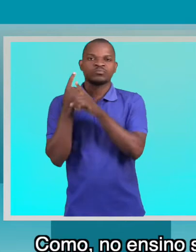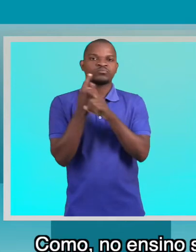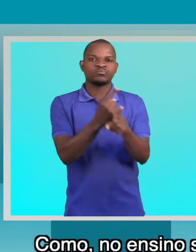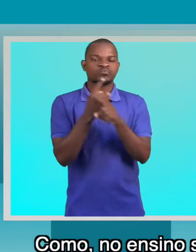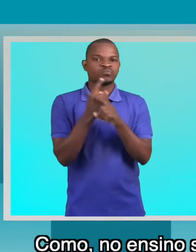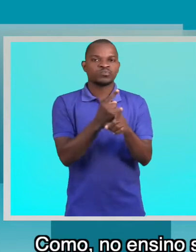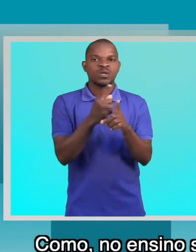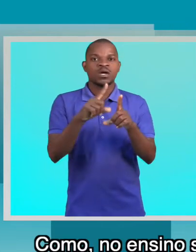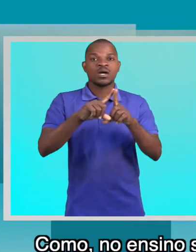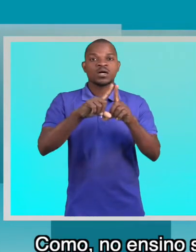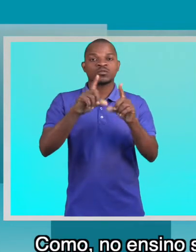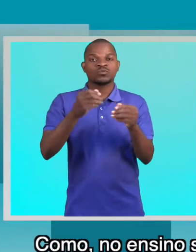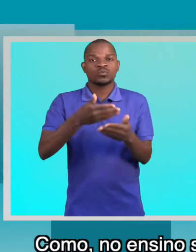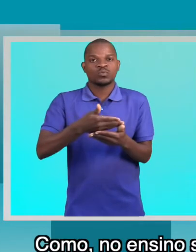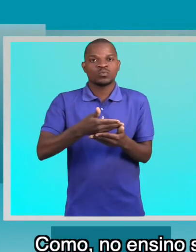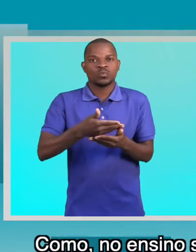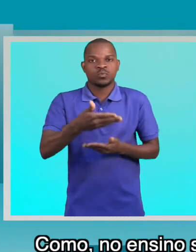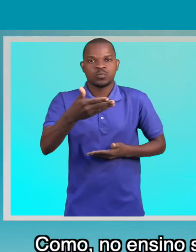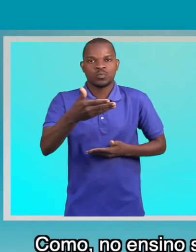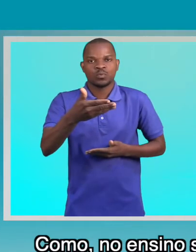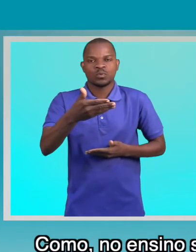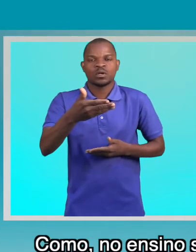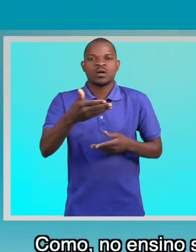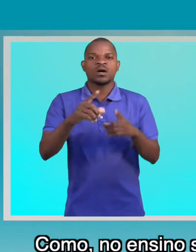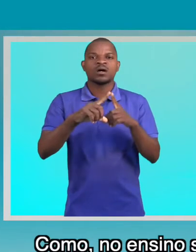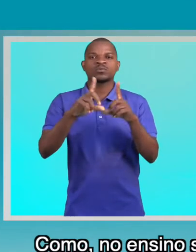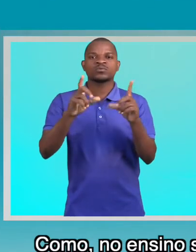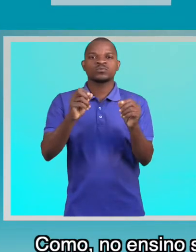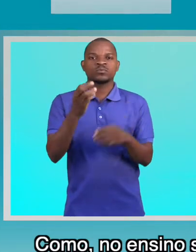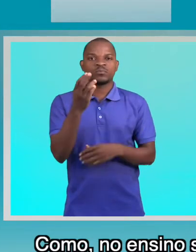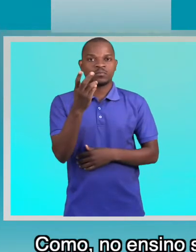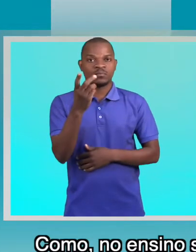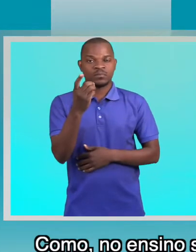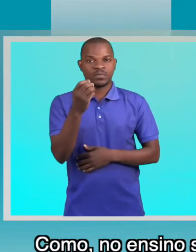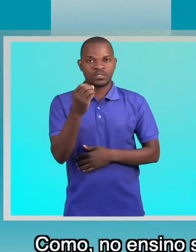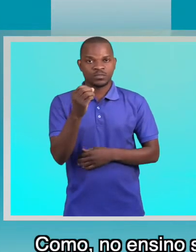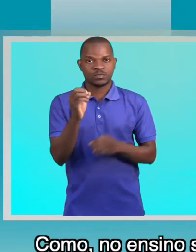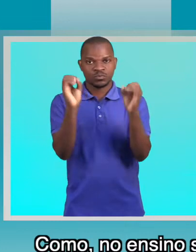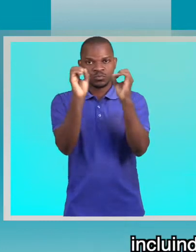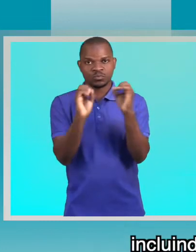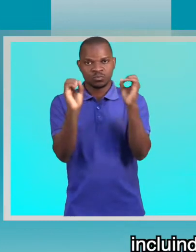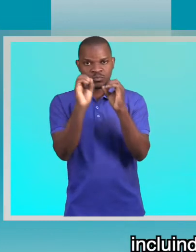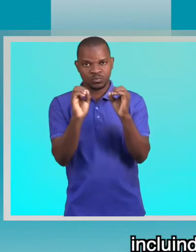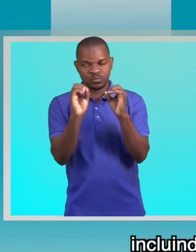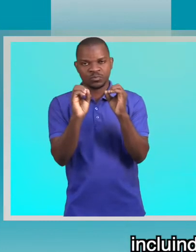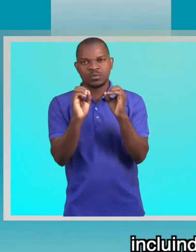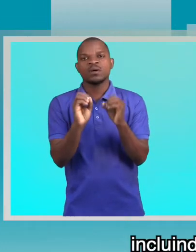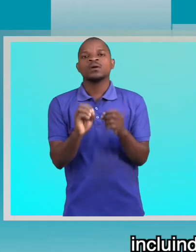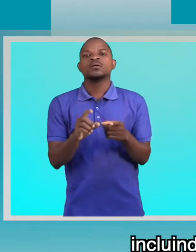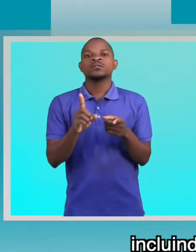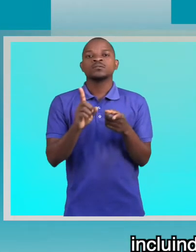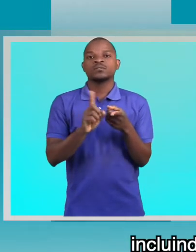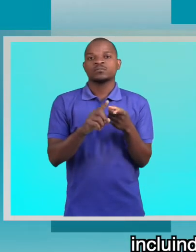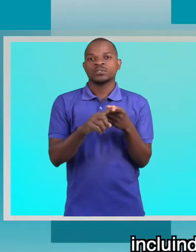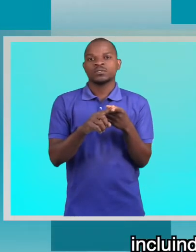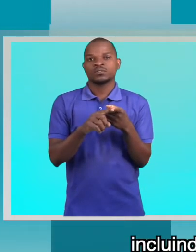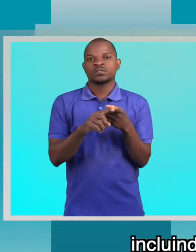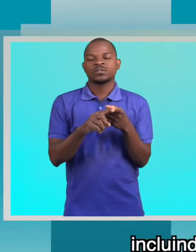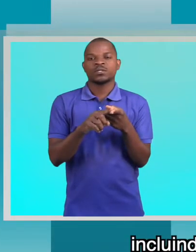em ensino secundário, não faz as áreas de ciência, completamente